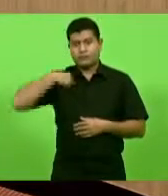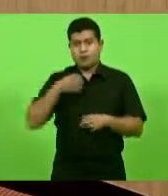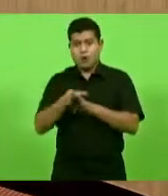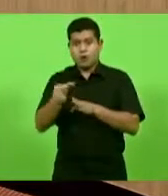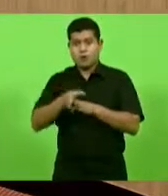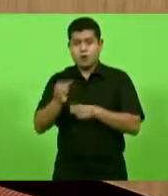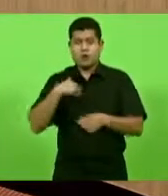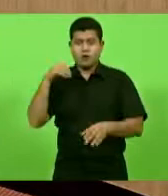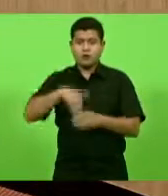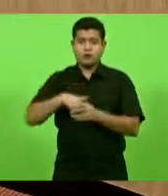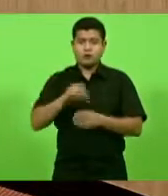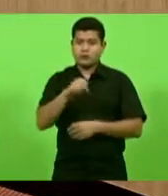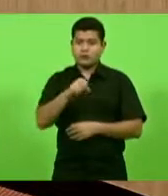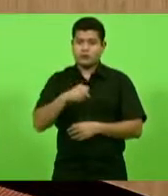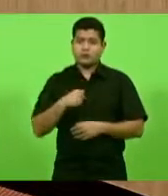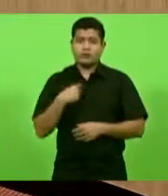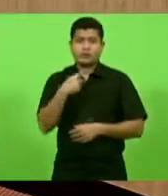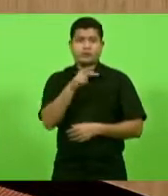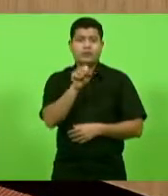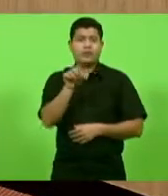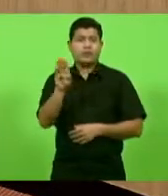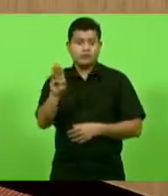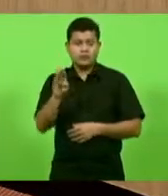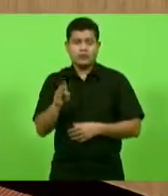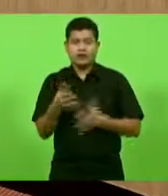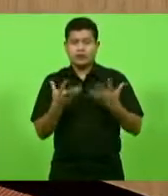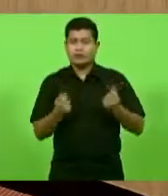voto sim. PSDB encaminha voto sim.